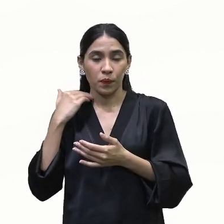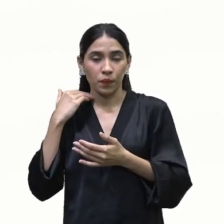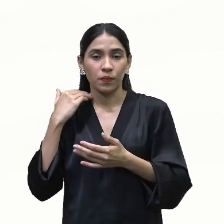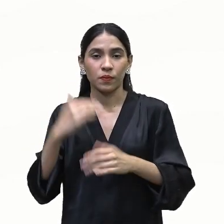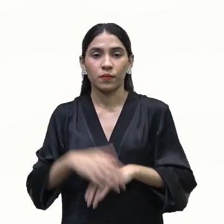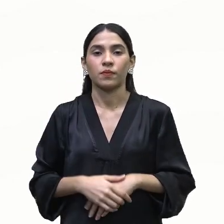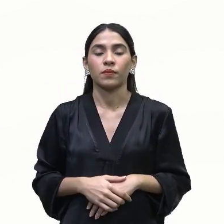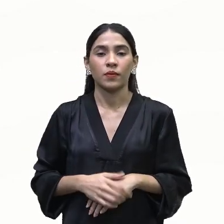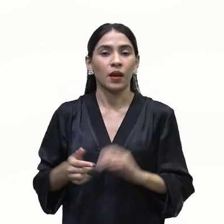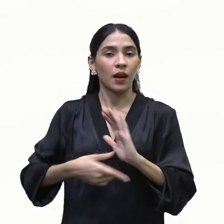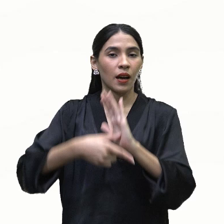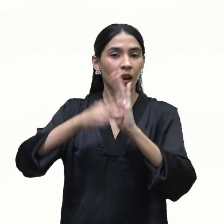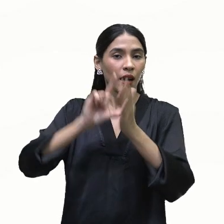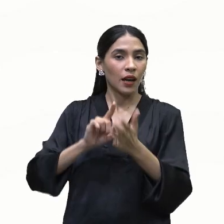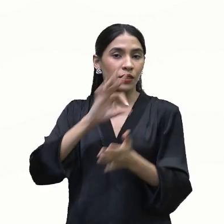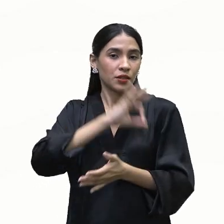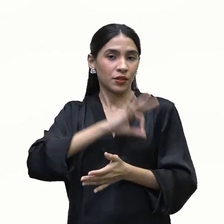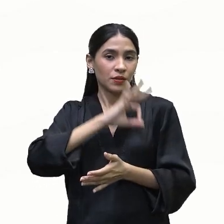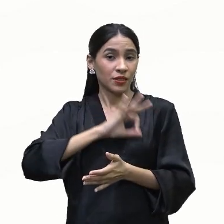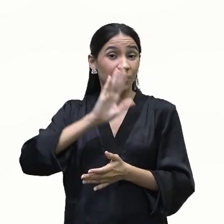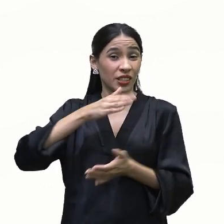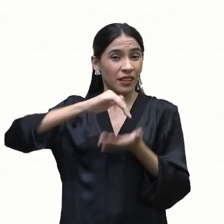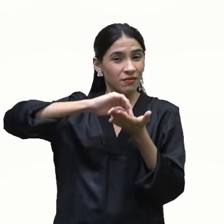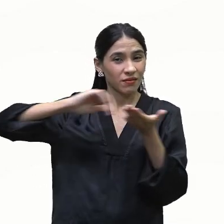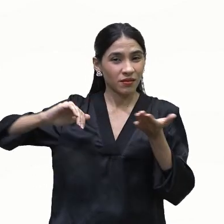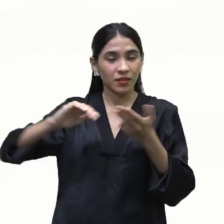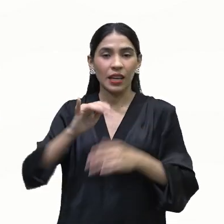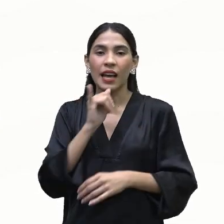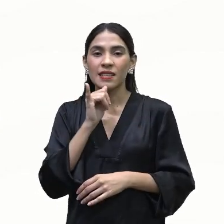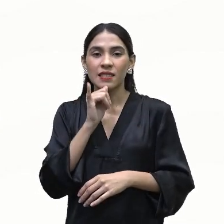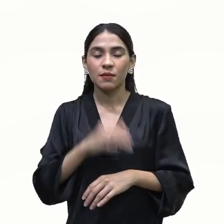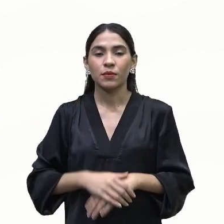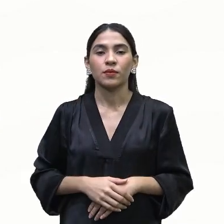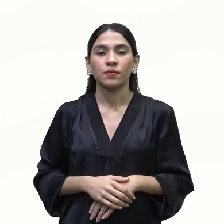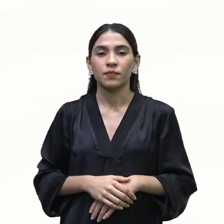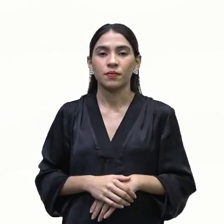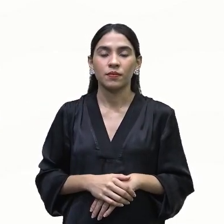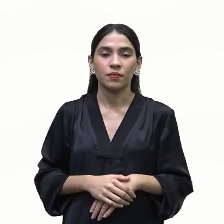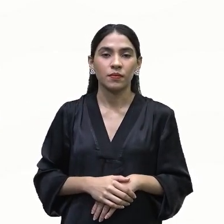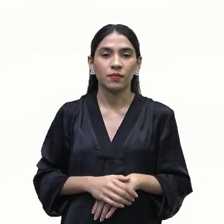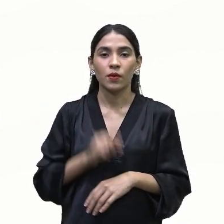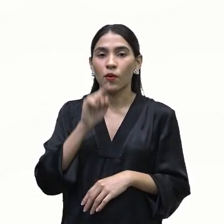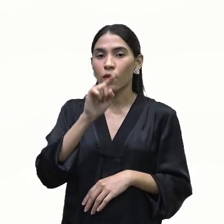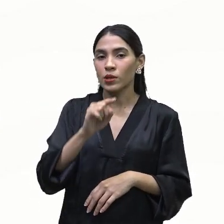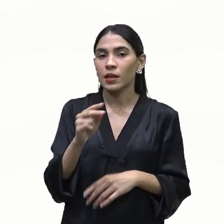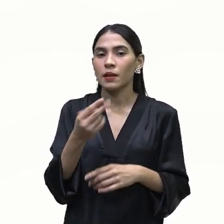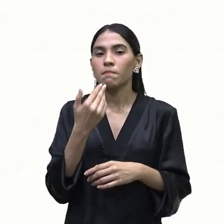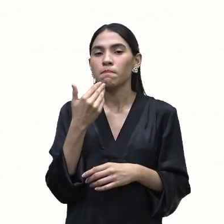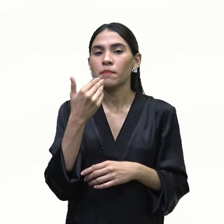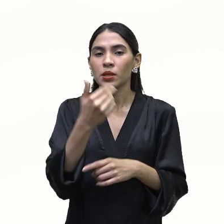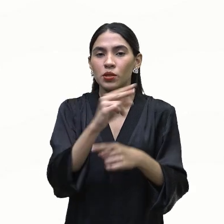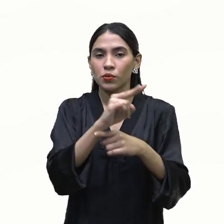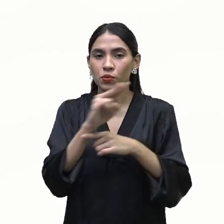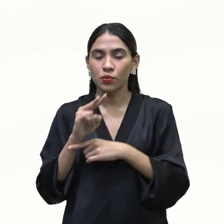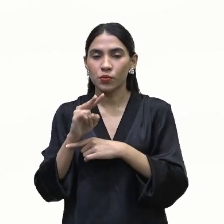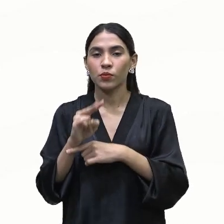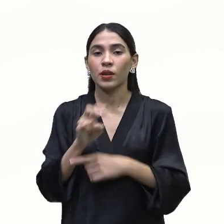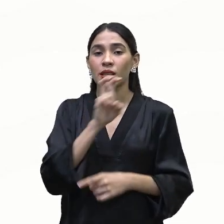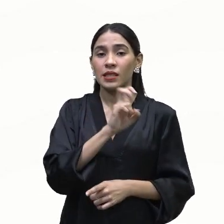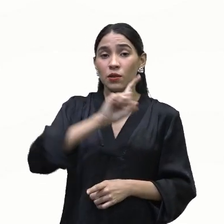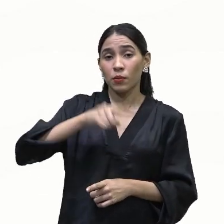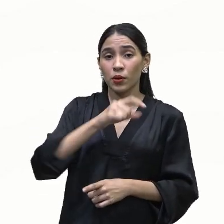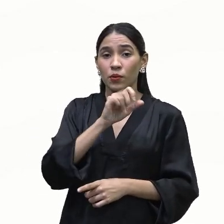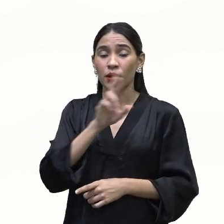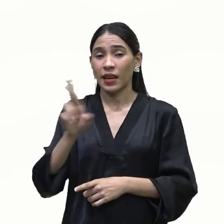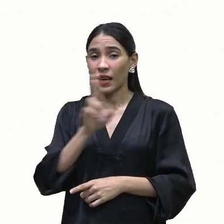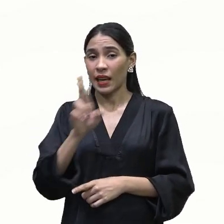conta antes de você receber o salário. Então, por exemplo, aqui, vamos supor que você fez empréstimo de R$5.000, onde